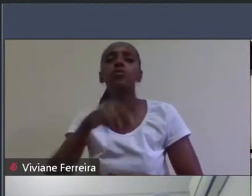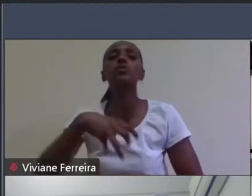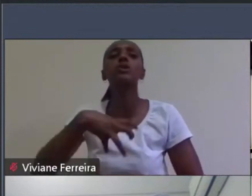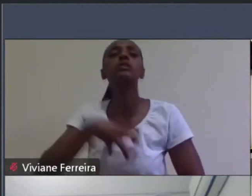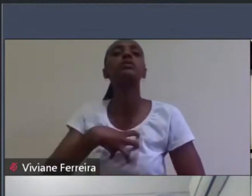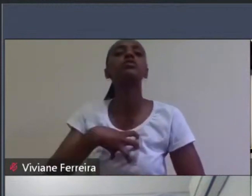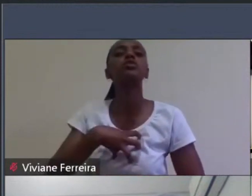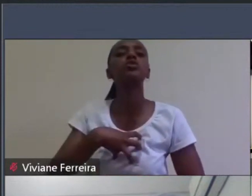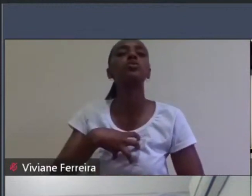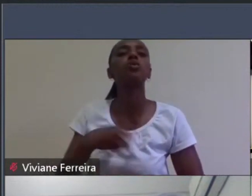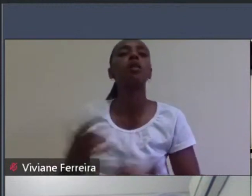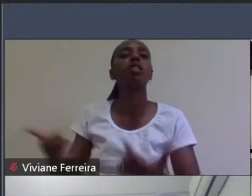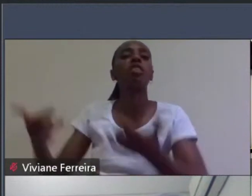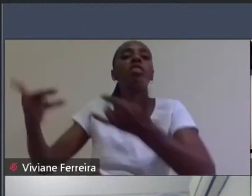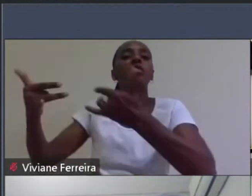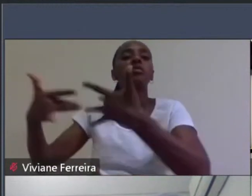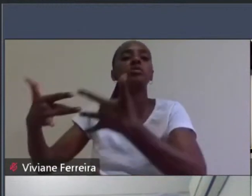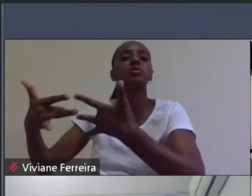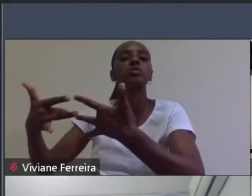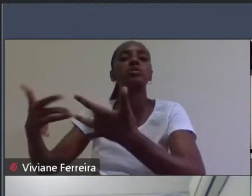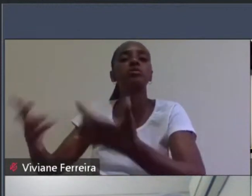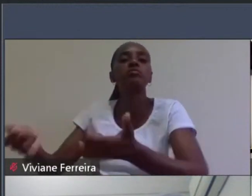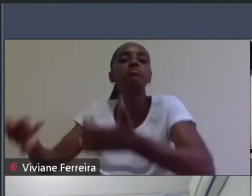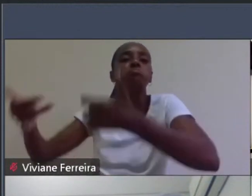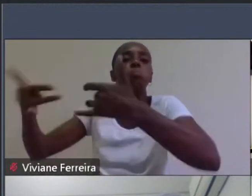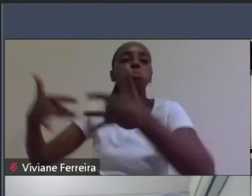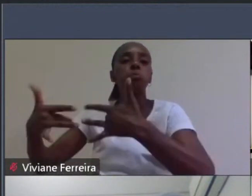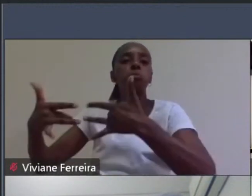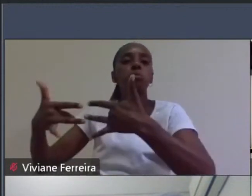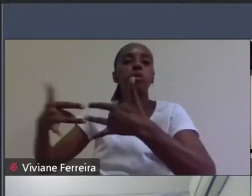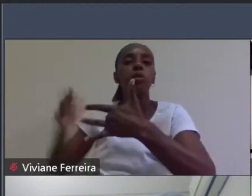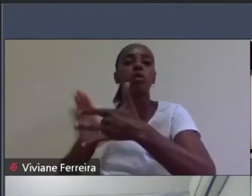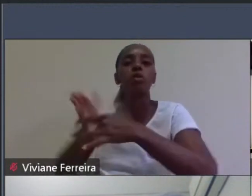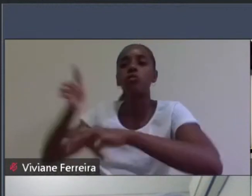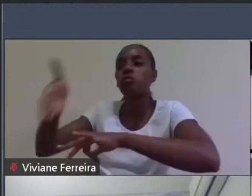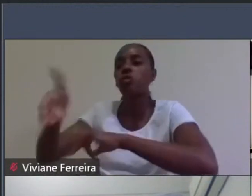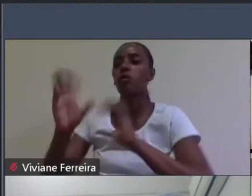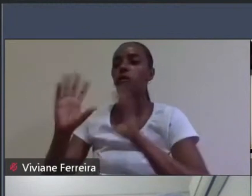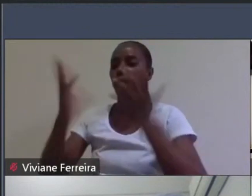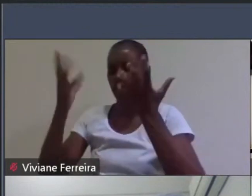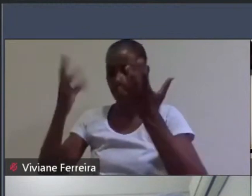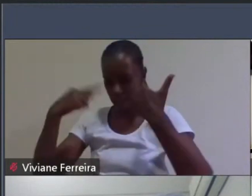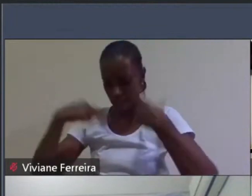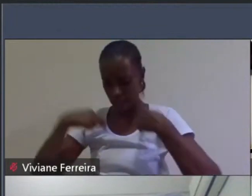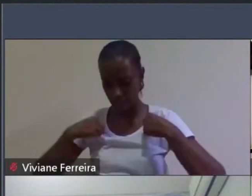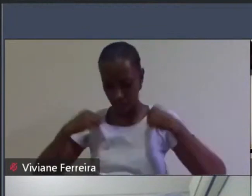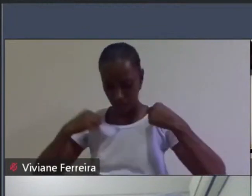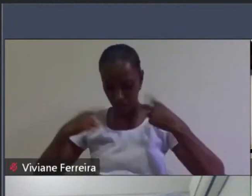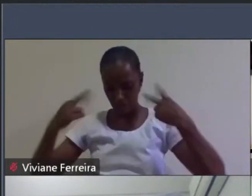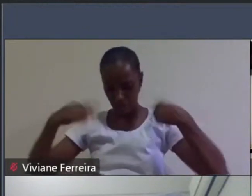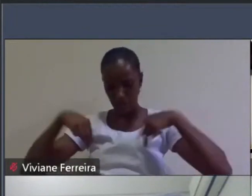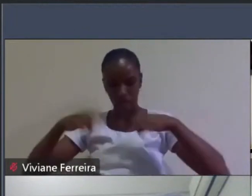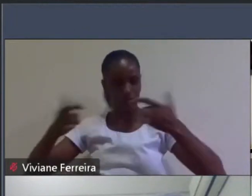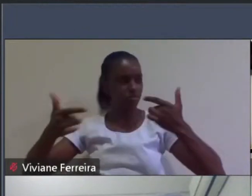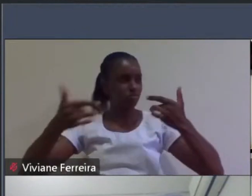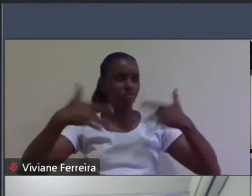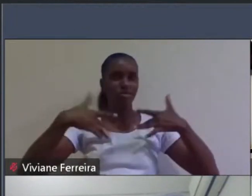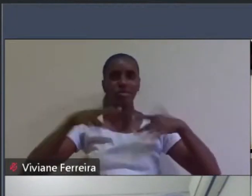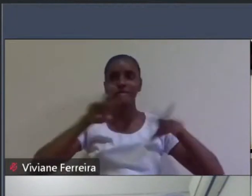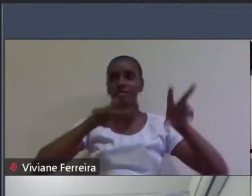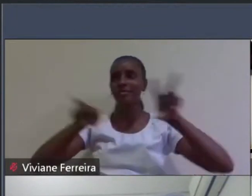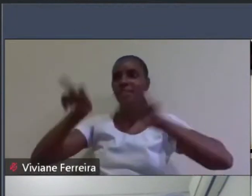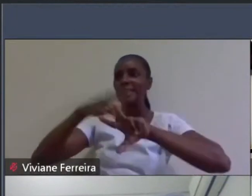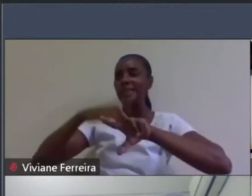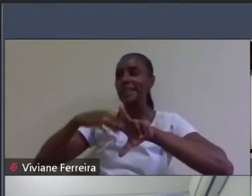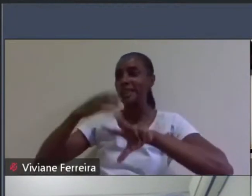excluído? Quem já não foi numa festa e achou que estava mal vestido e se sentiu excluído? Ou que falou